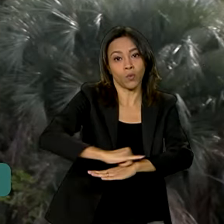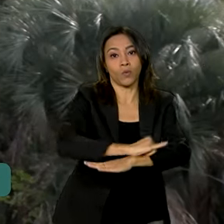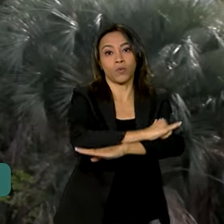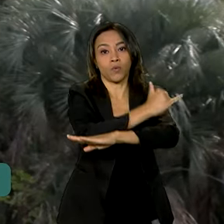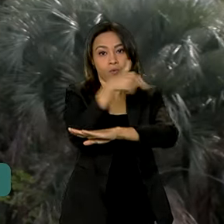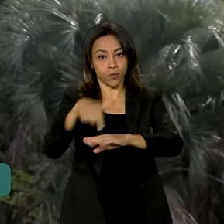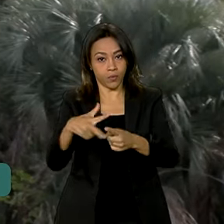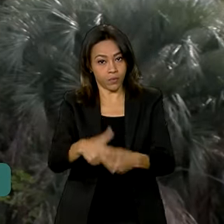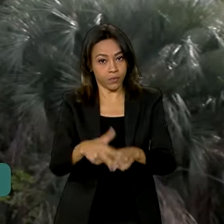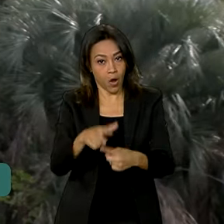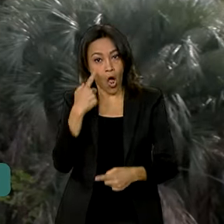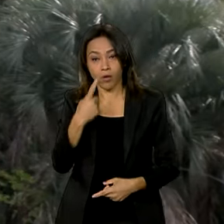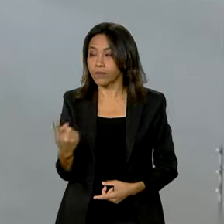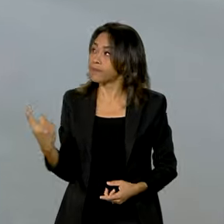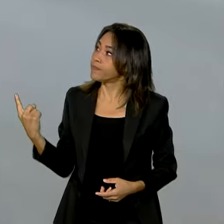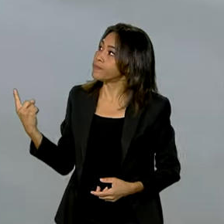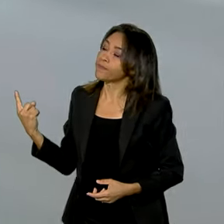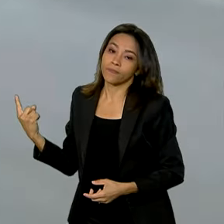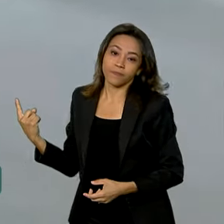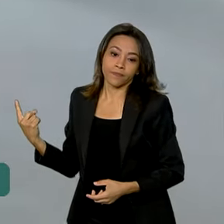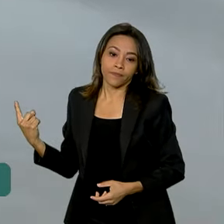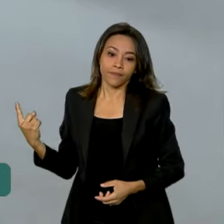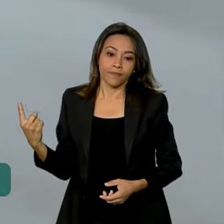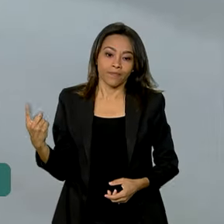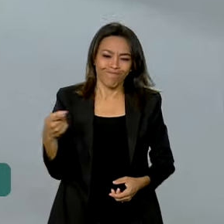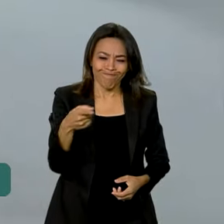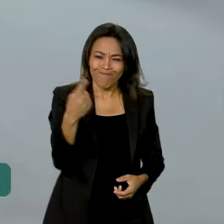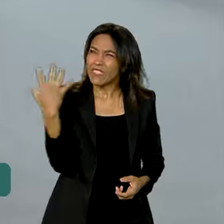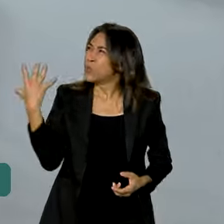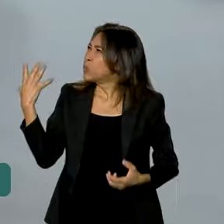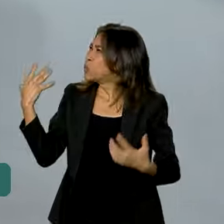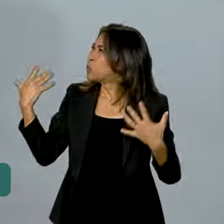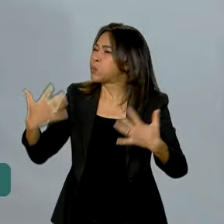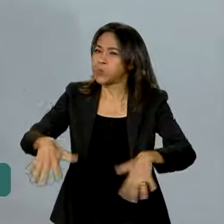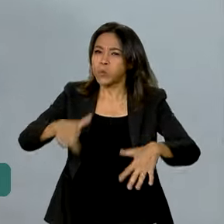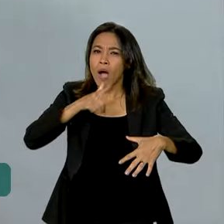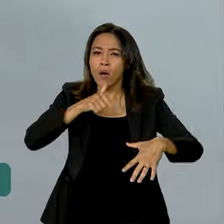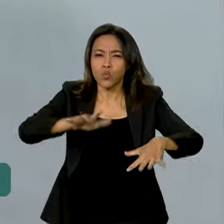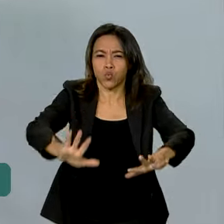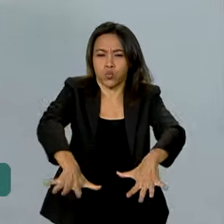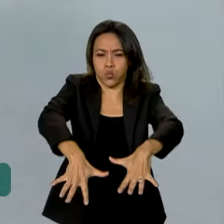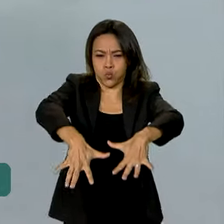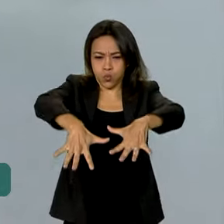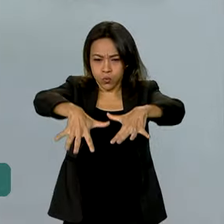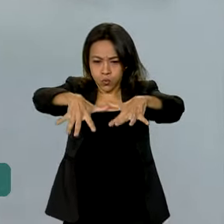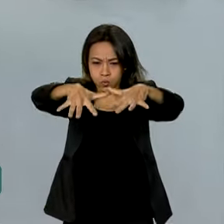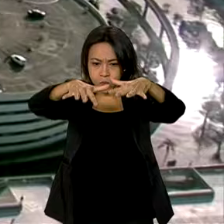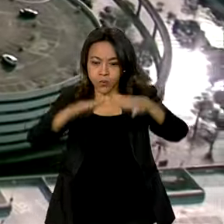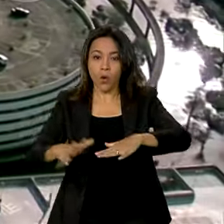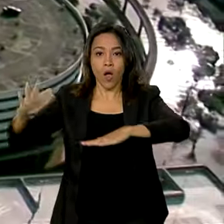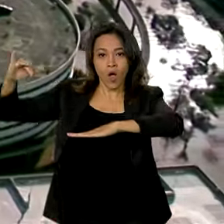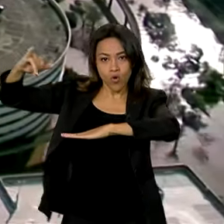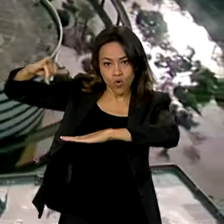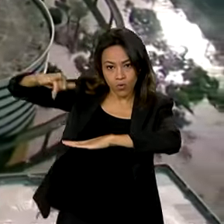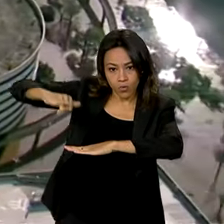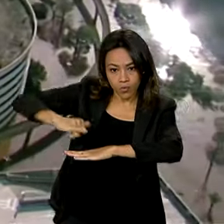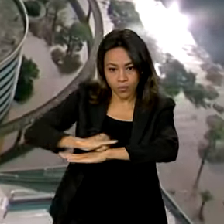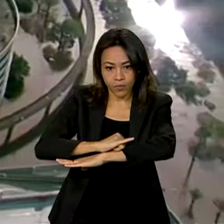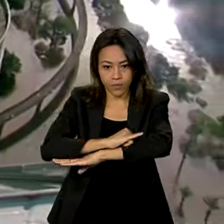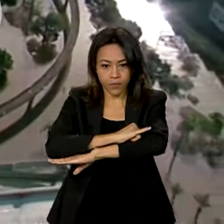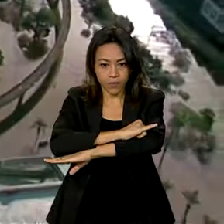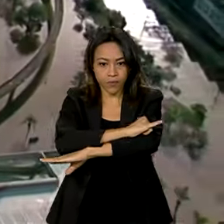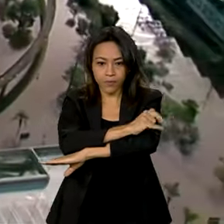Alegre. Veja na reportagem. Atingido pela água do Lago Guaíba, o aeroporto internacional Salgado Filho